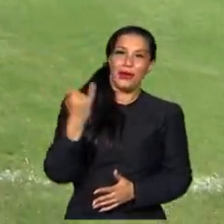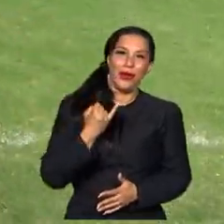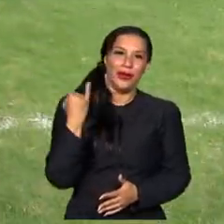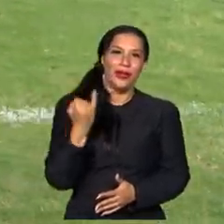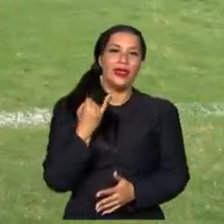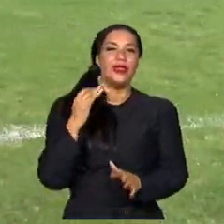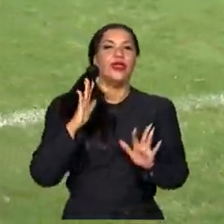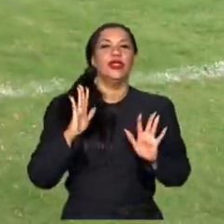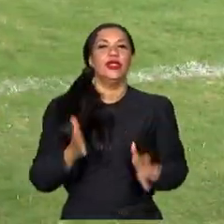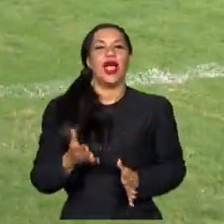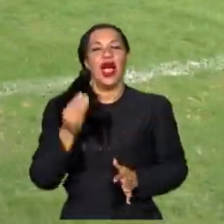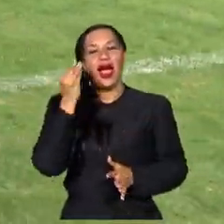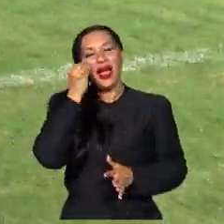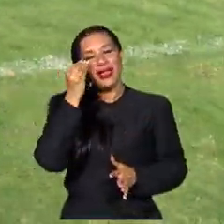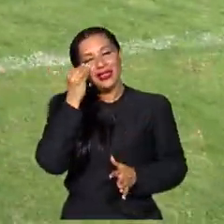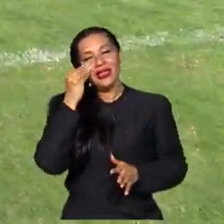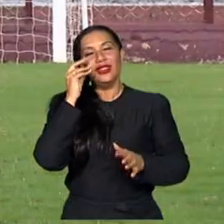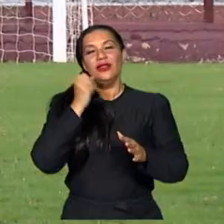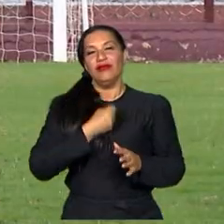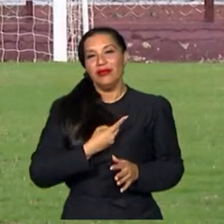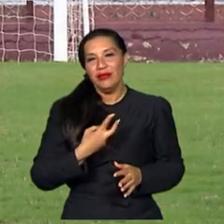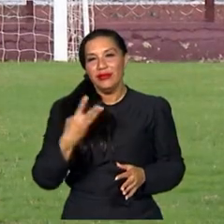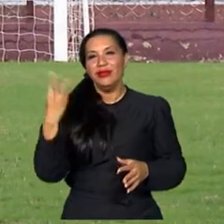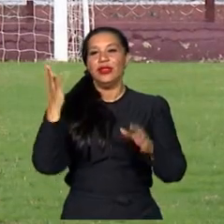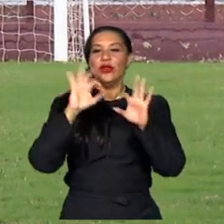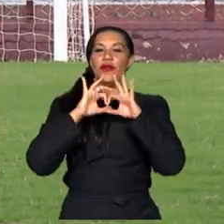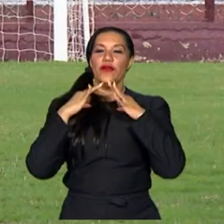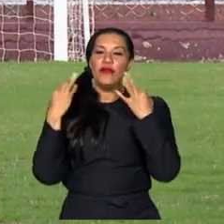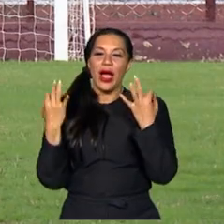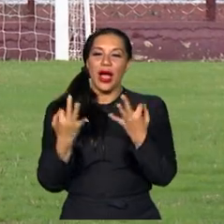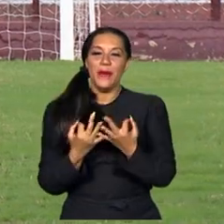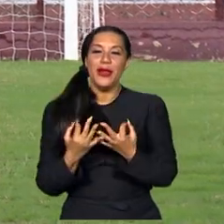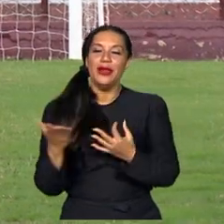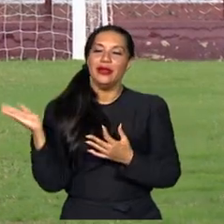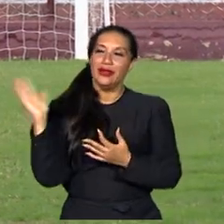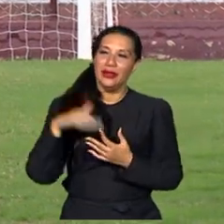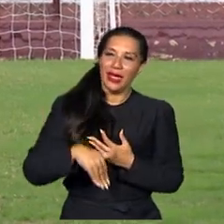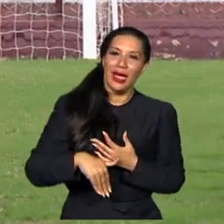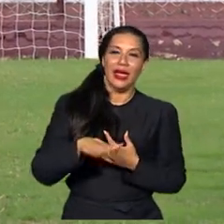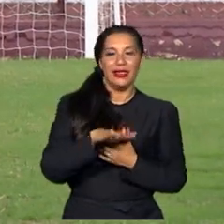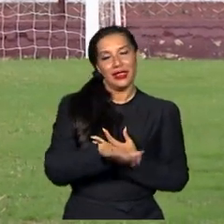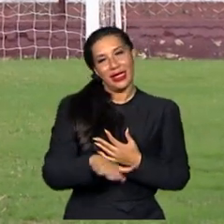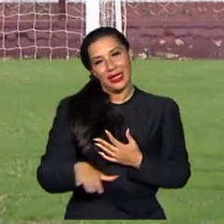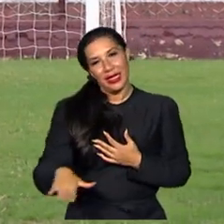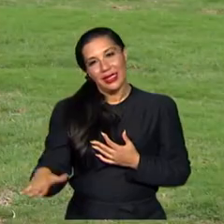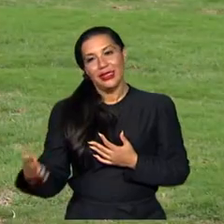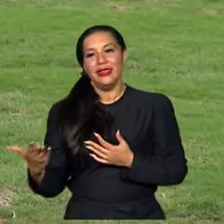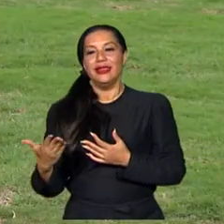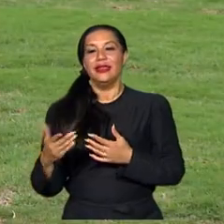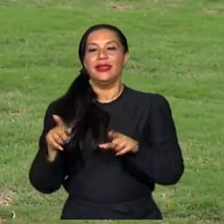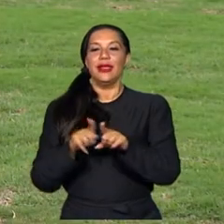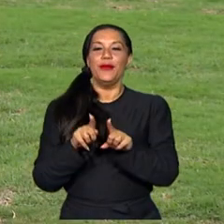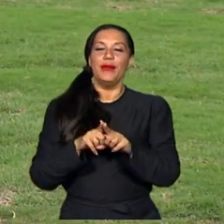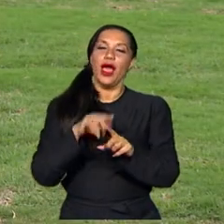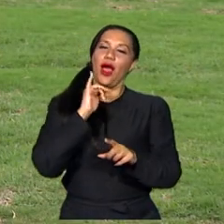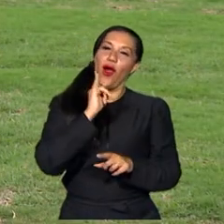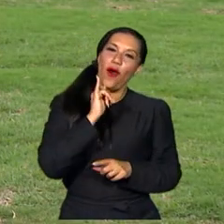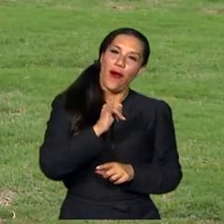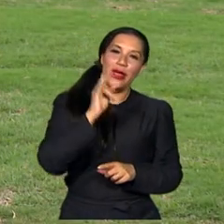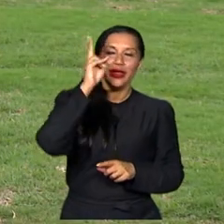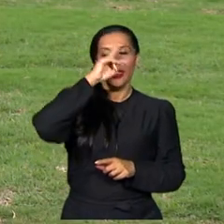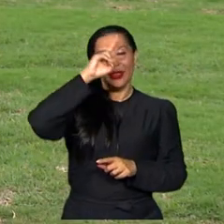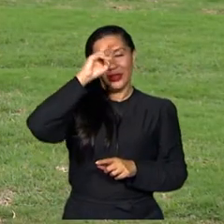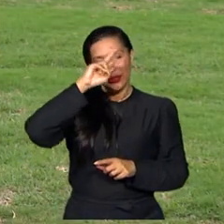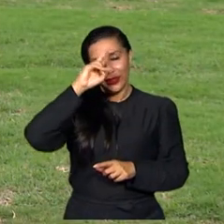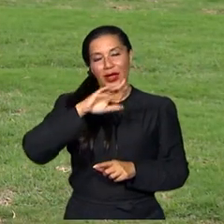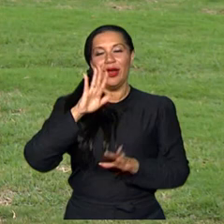já presenciei diversas famílias que trazem os seus pequenos, as novas gerações, e contam histórias do que